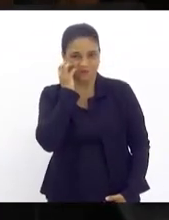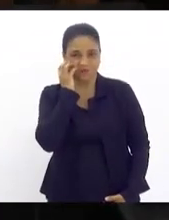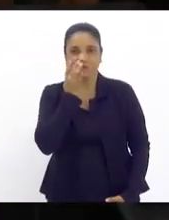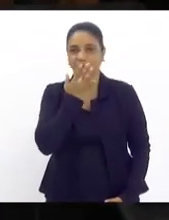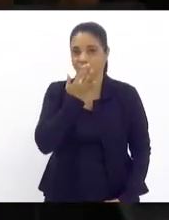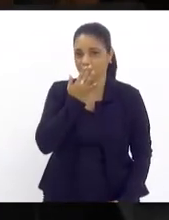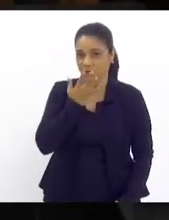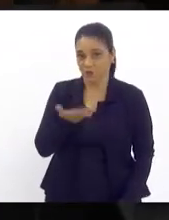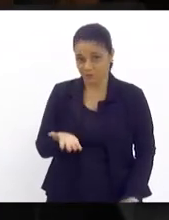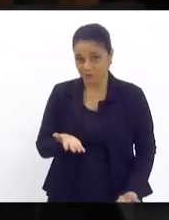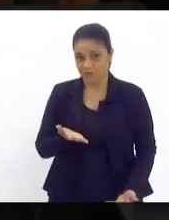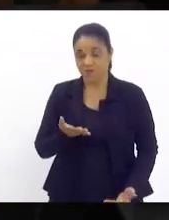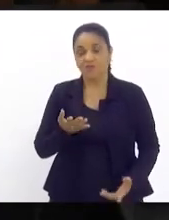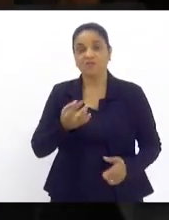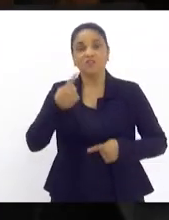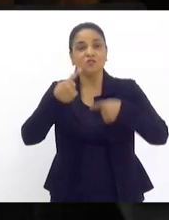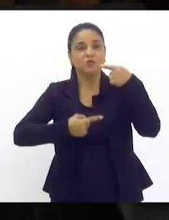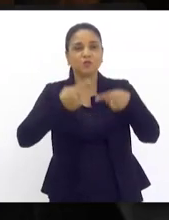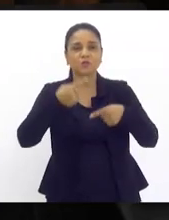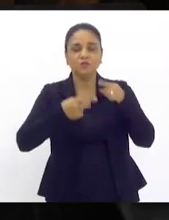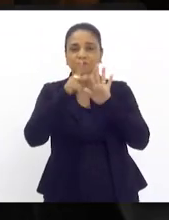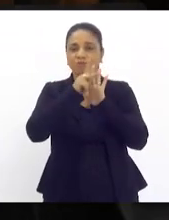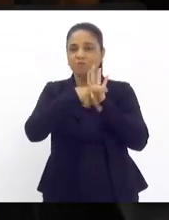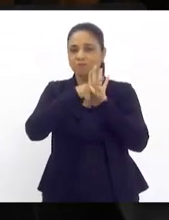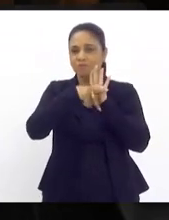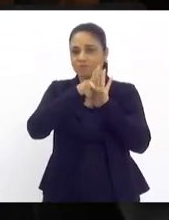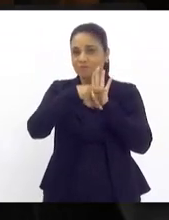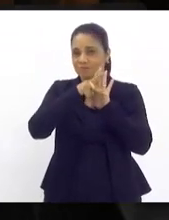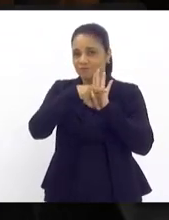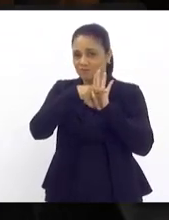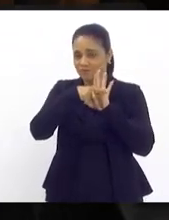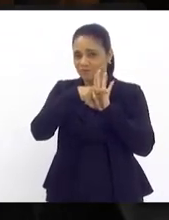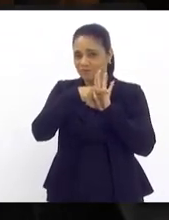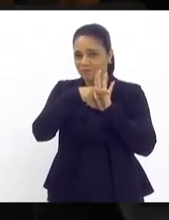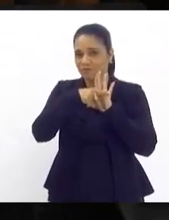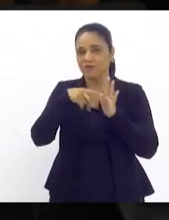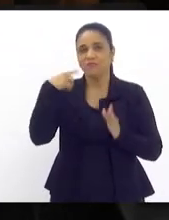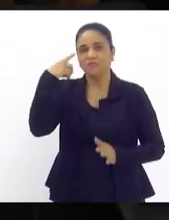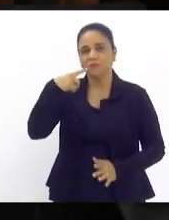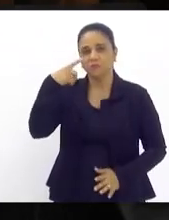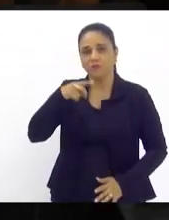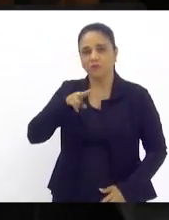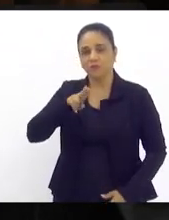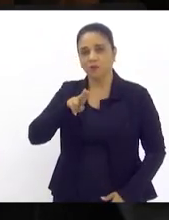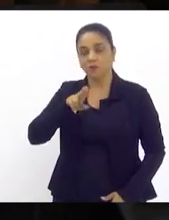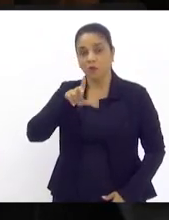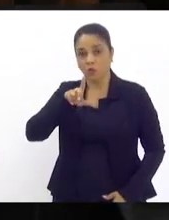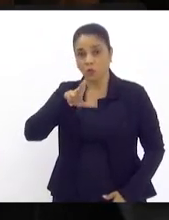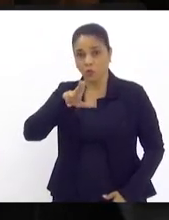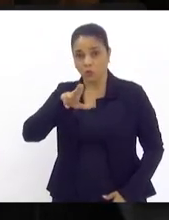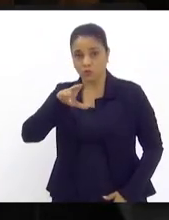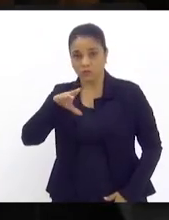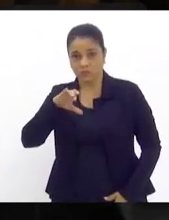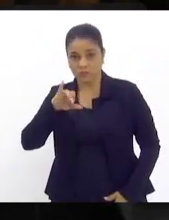E discutir o projeto de Vossa Excelência, deputada Lucinha, de número